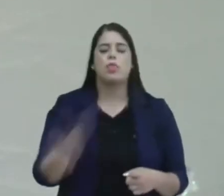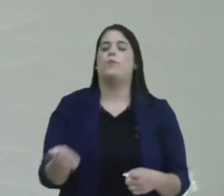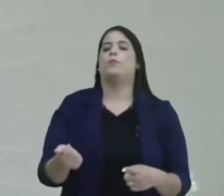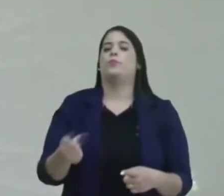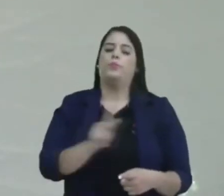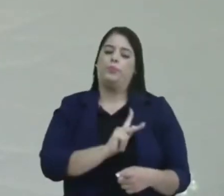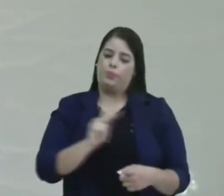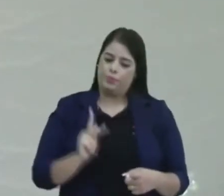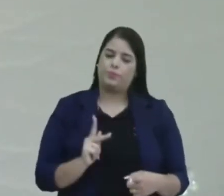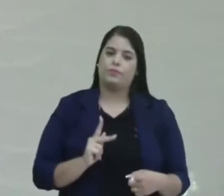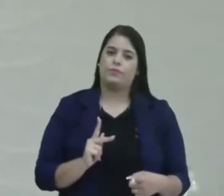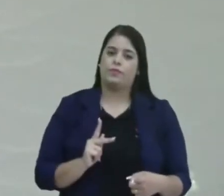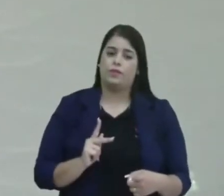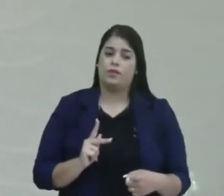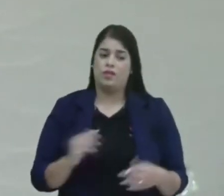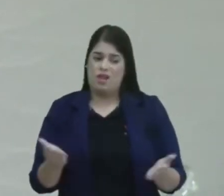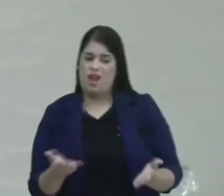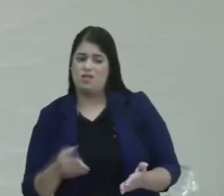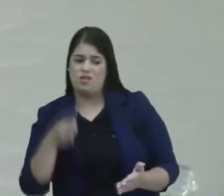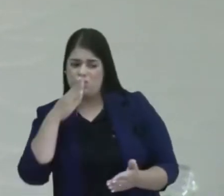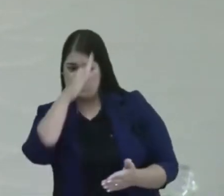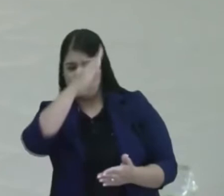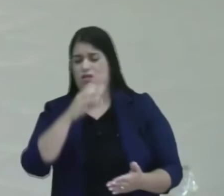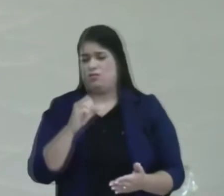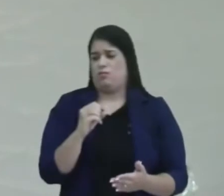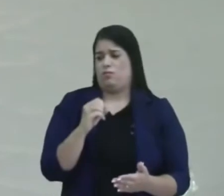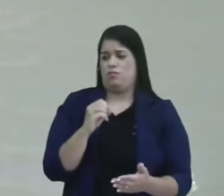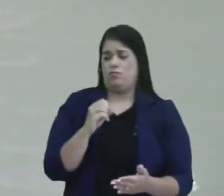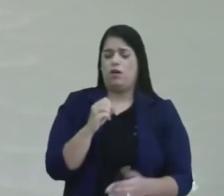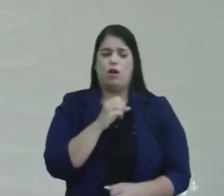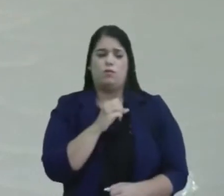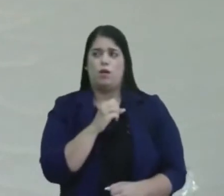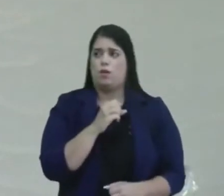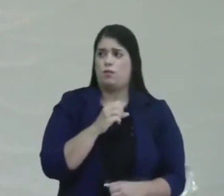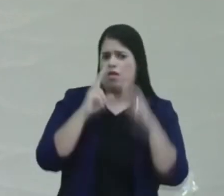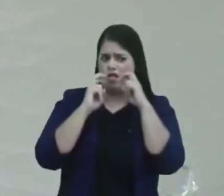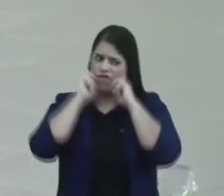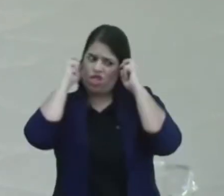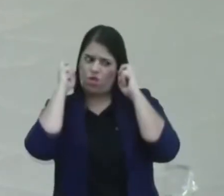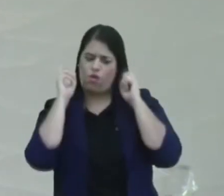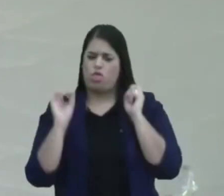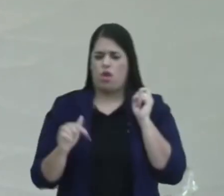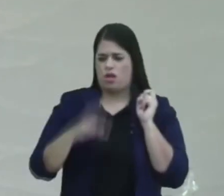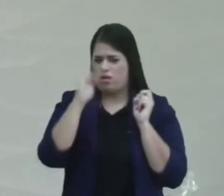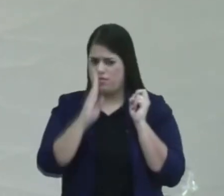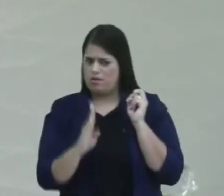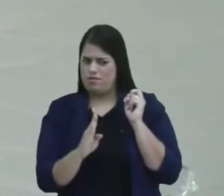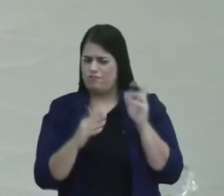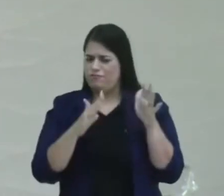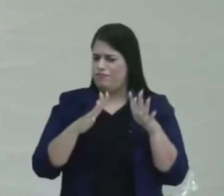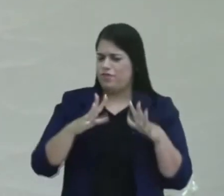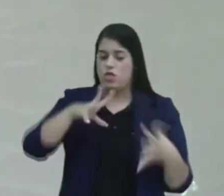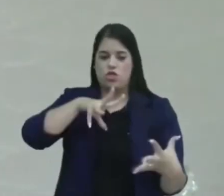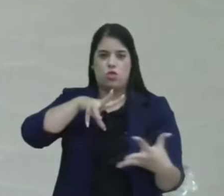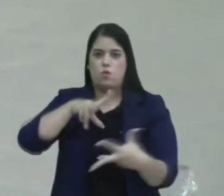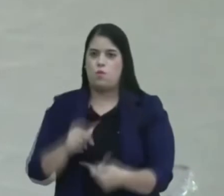o presidente Bolsonaro, que aí está, quando pega o microfone desse, é só para fazer vergonha, não só aqui no nosso país, mas em todo